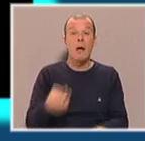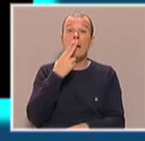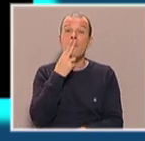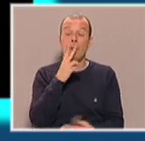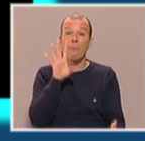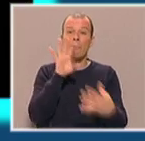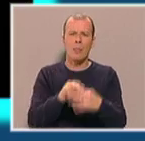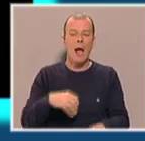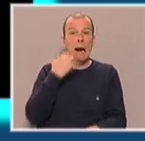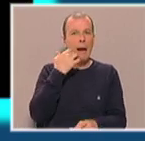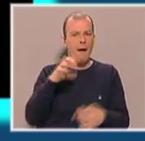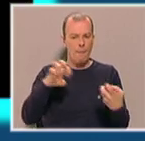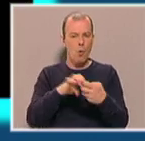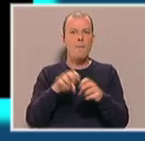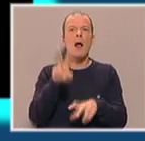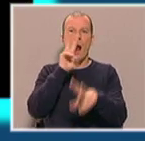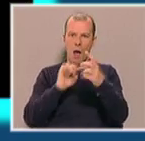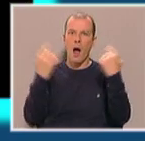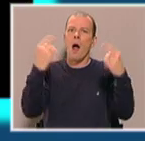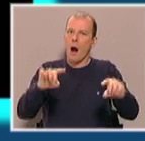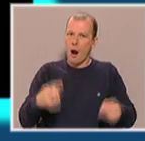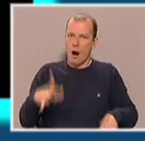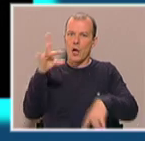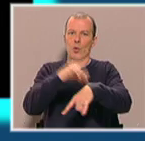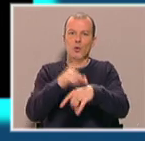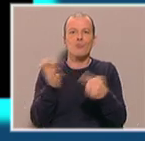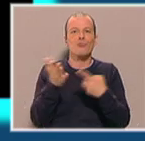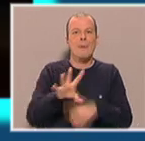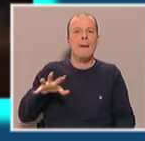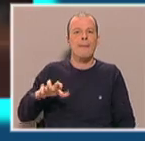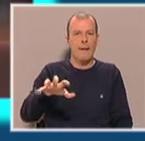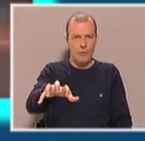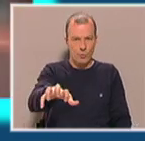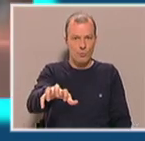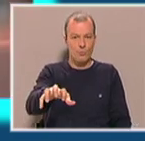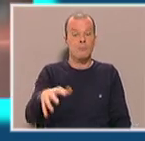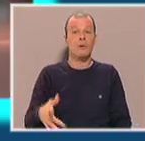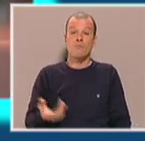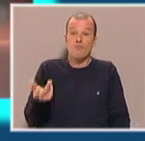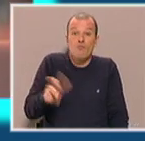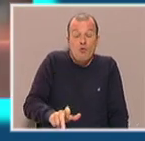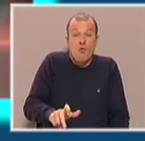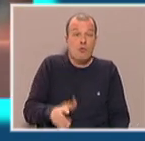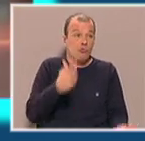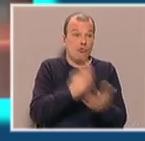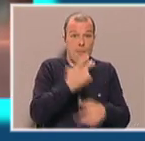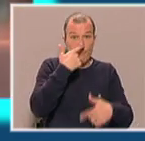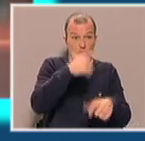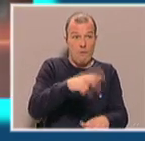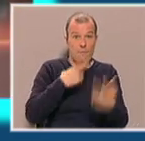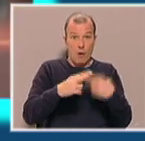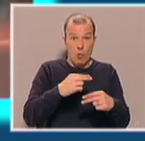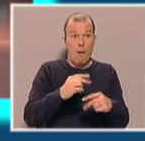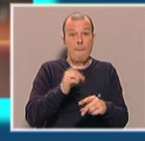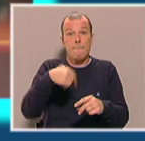estão associados graves problemas respiratórios e doenças como o cancro, que surgem não só em fumadores ativos,